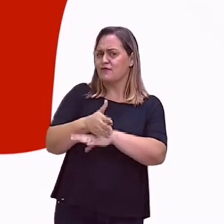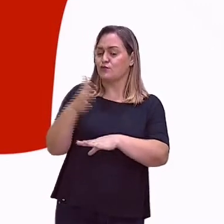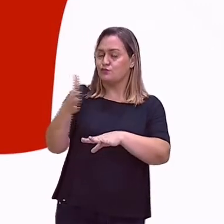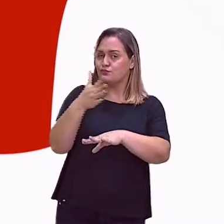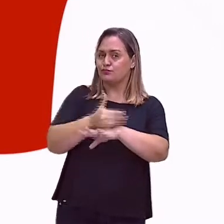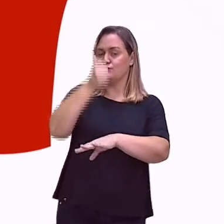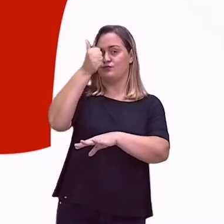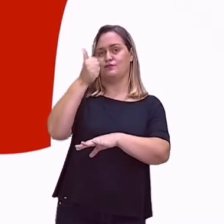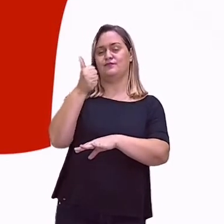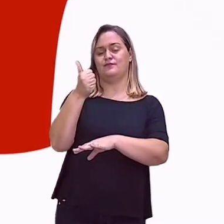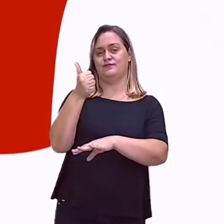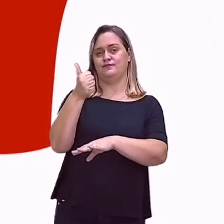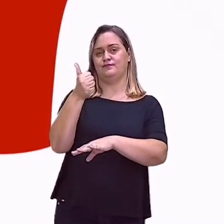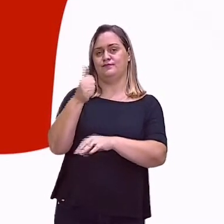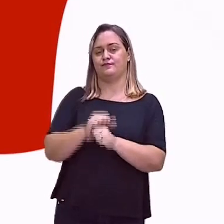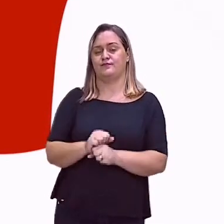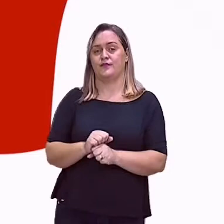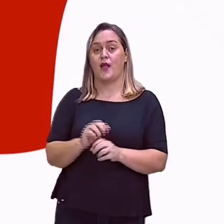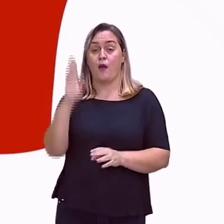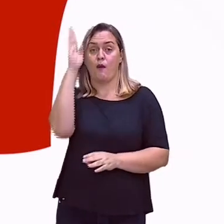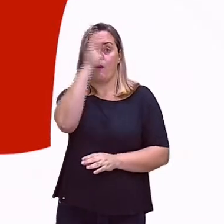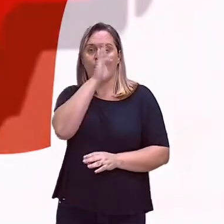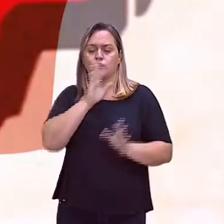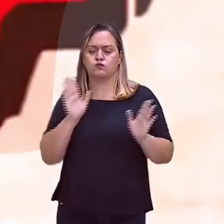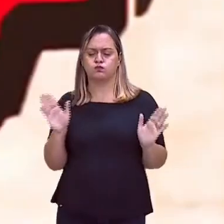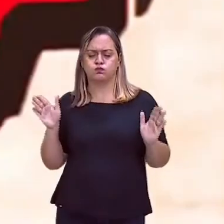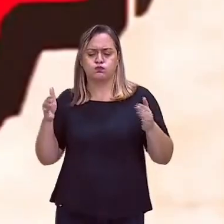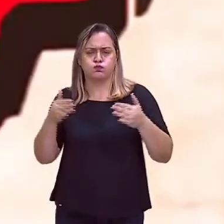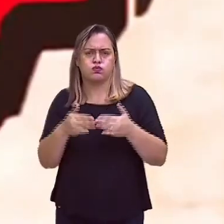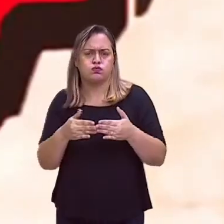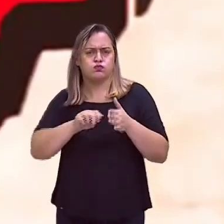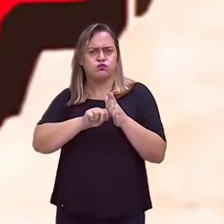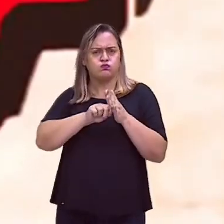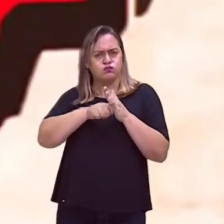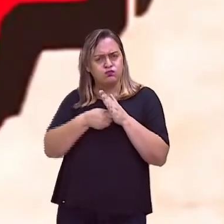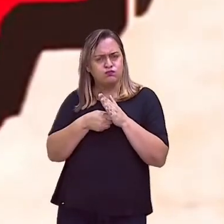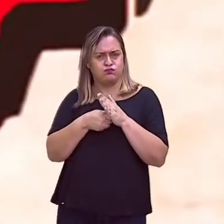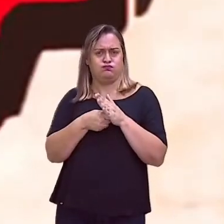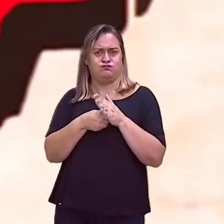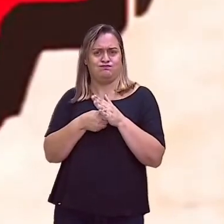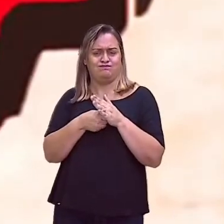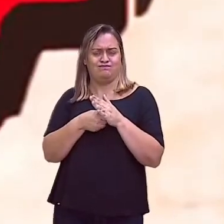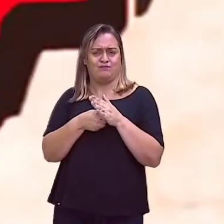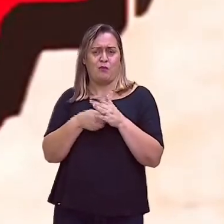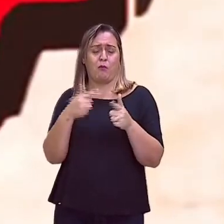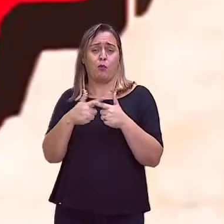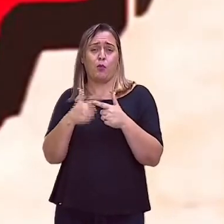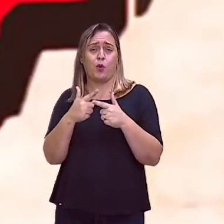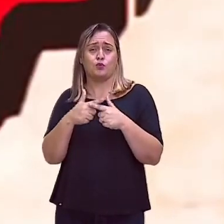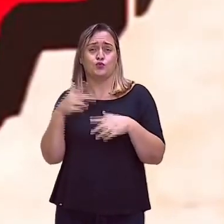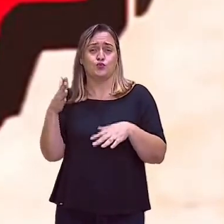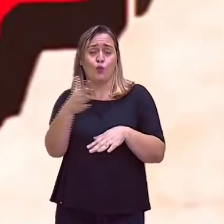Esse endurecimento e o fechamento do Brasil resultou no golpe de Estado